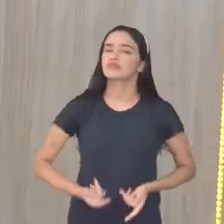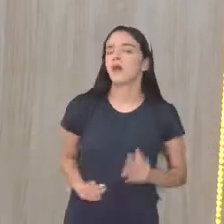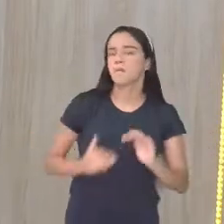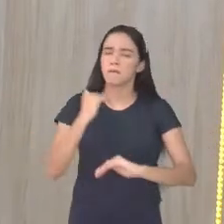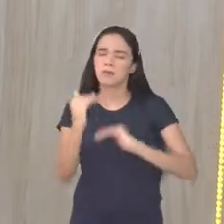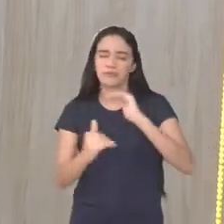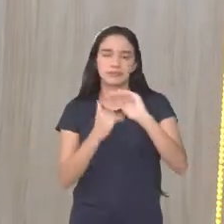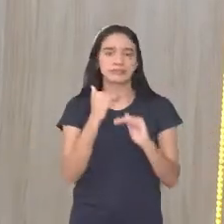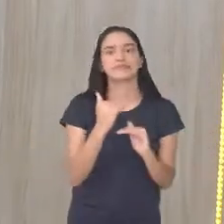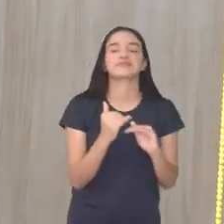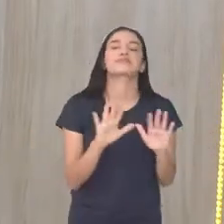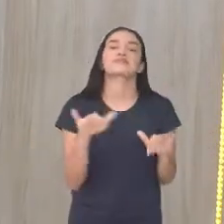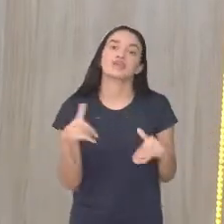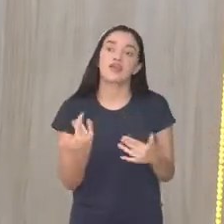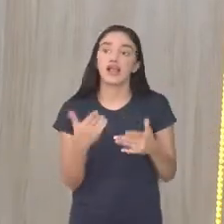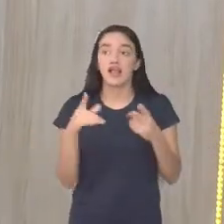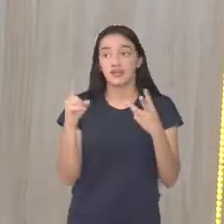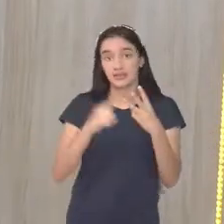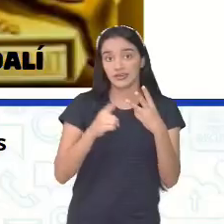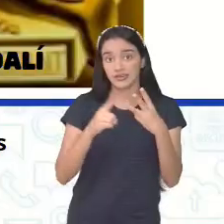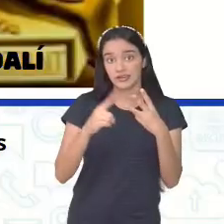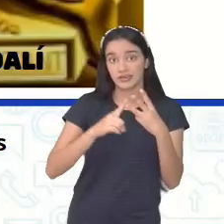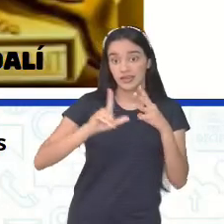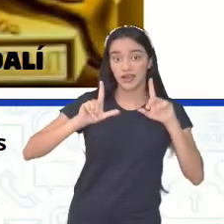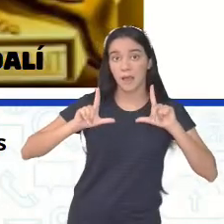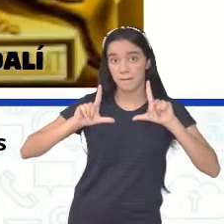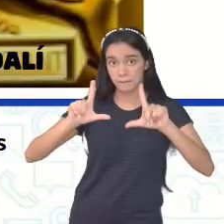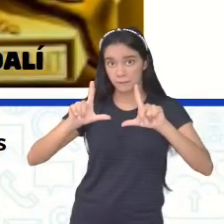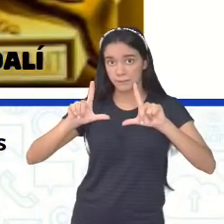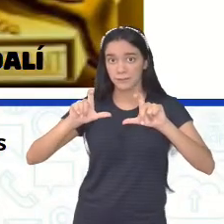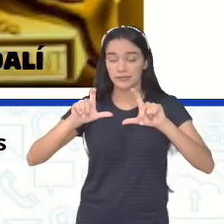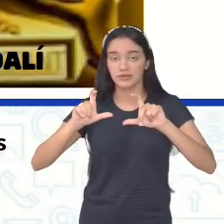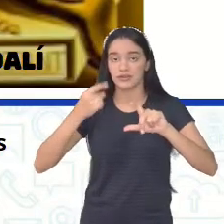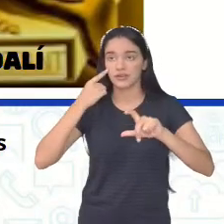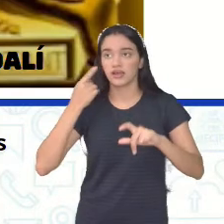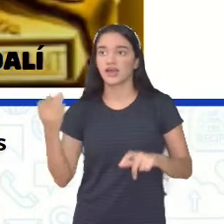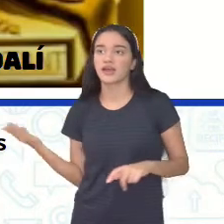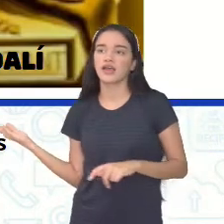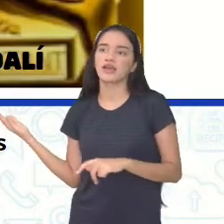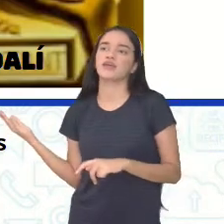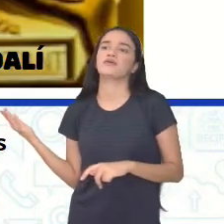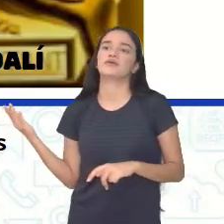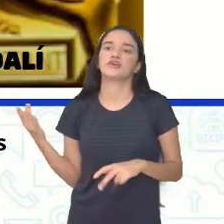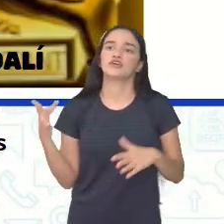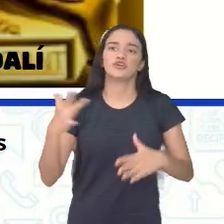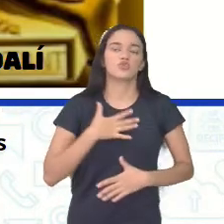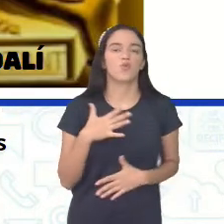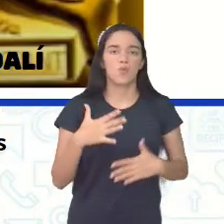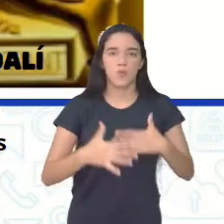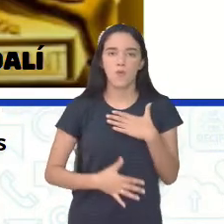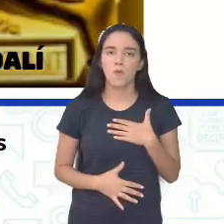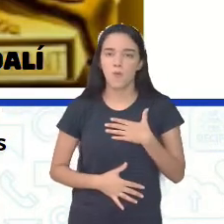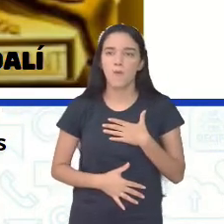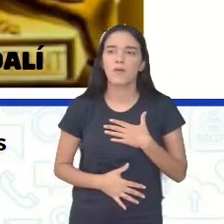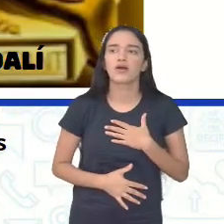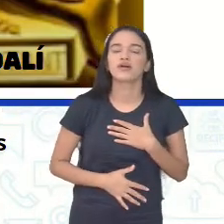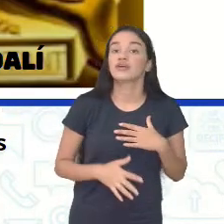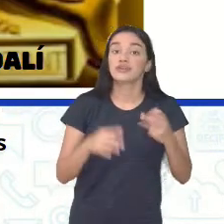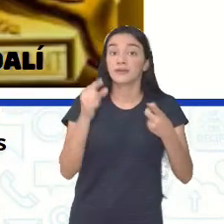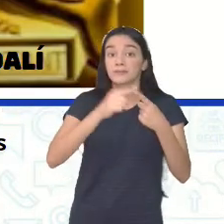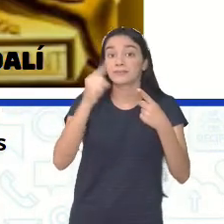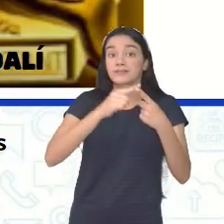né? Um patrocínio. Bora seguir aí, gente, para ver outros retratos. Ó, que outro. Vamos embora para o outro. Né? Aí vocês, joga na tela.